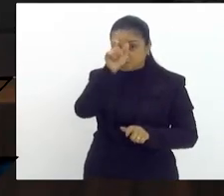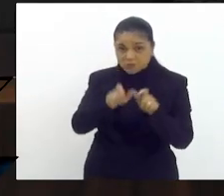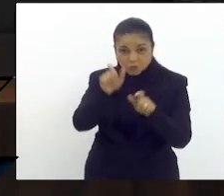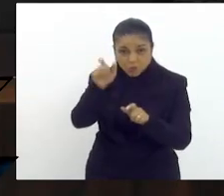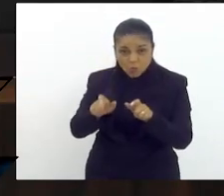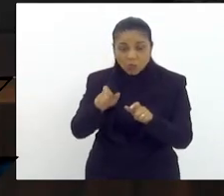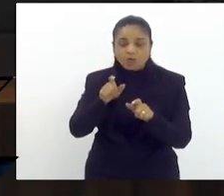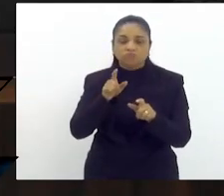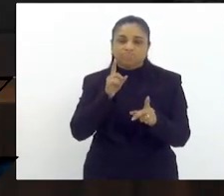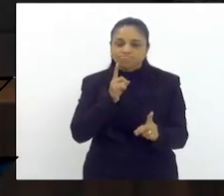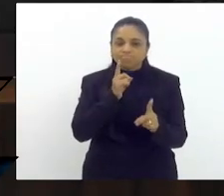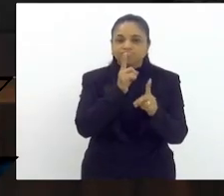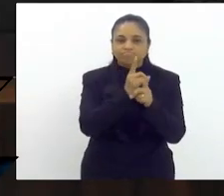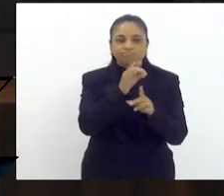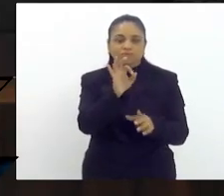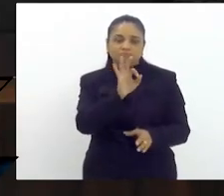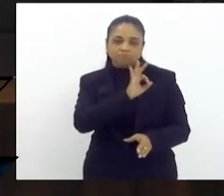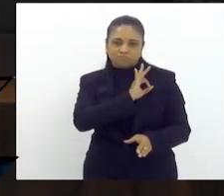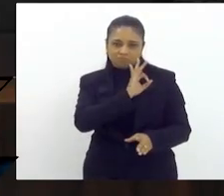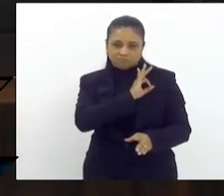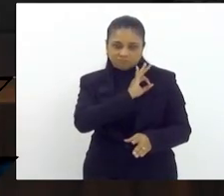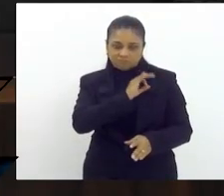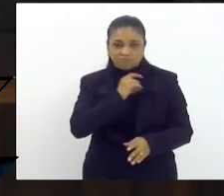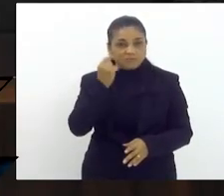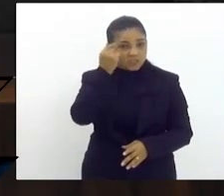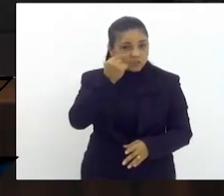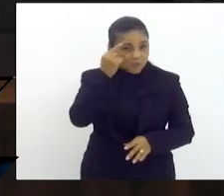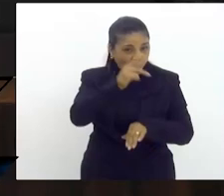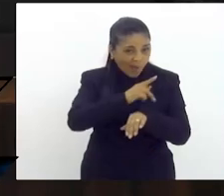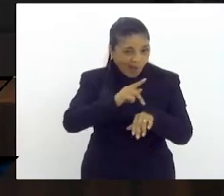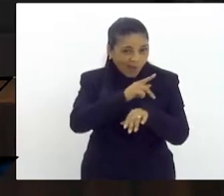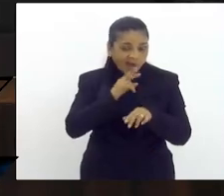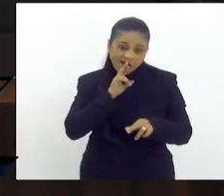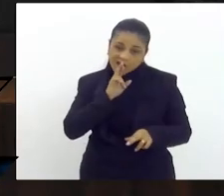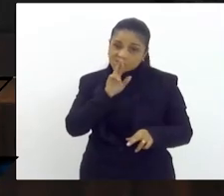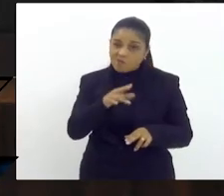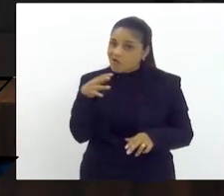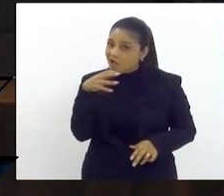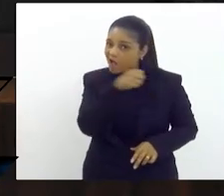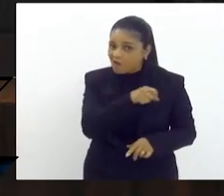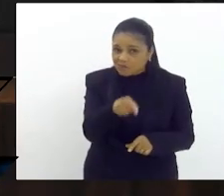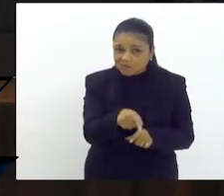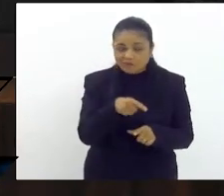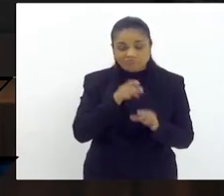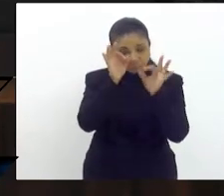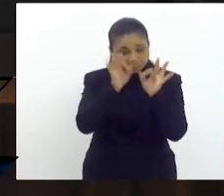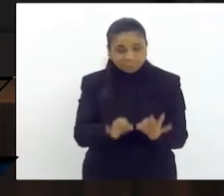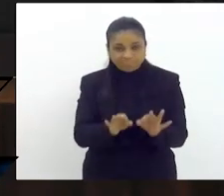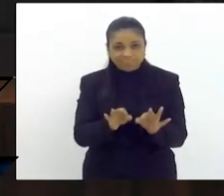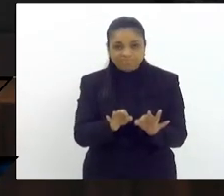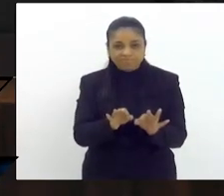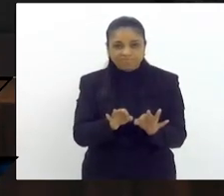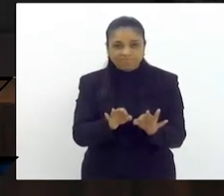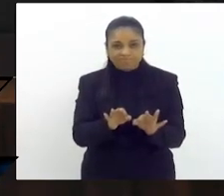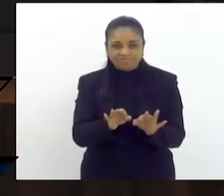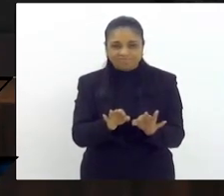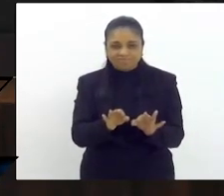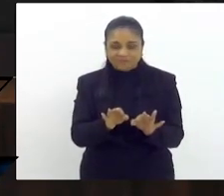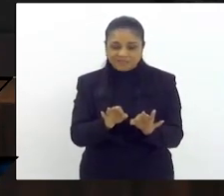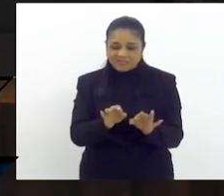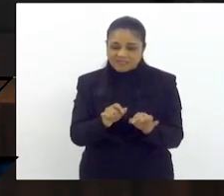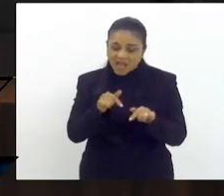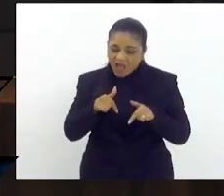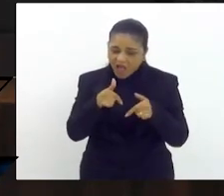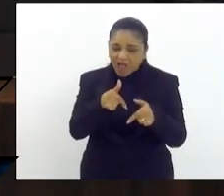identificadas pela Polícia espanhola porque a resposta rápida e eficiente a esse ato